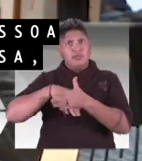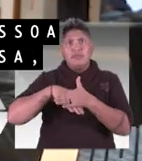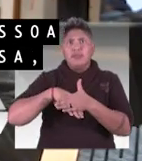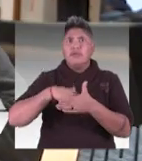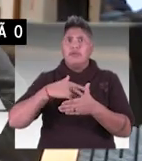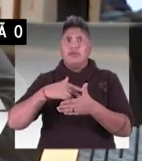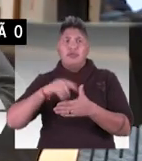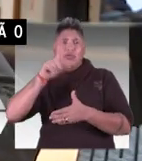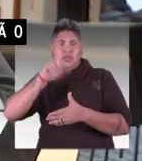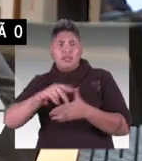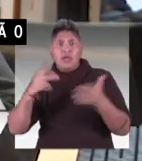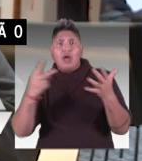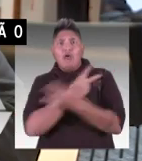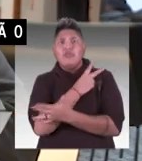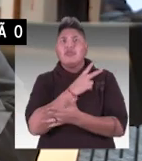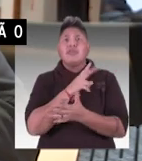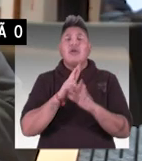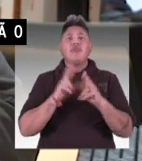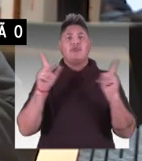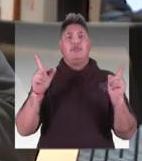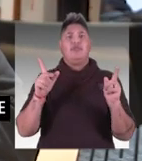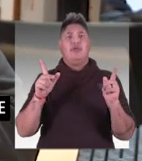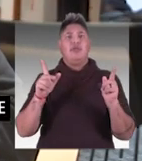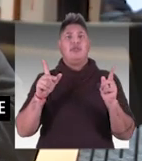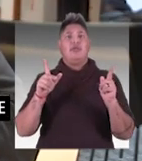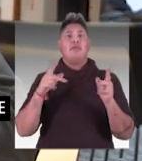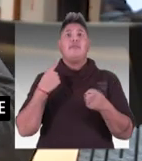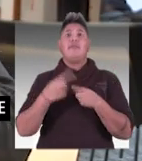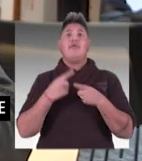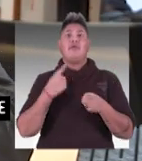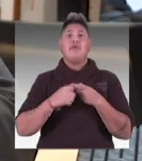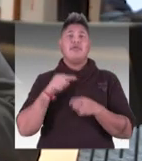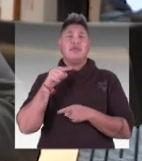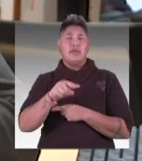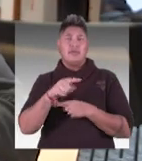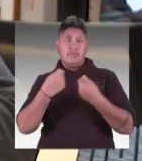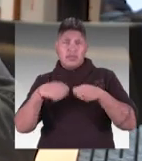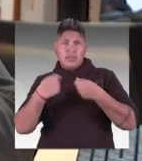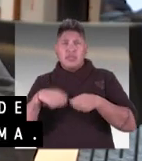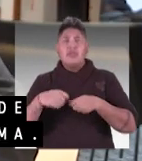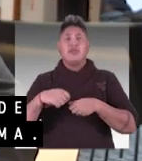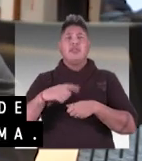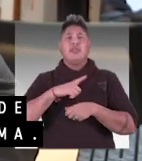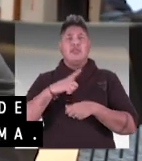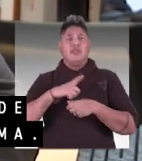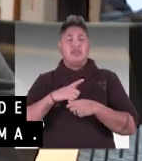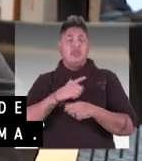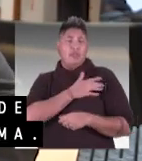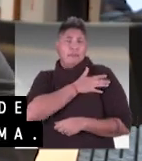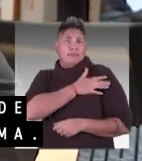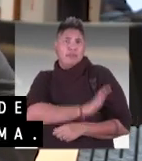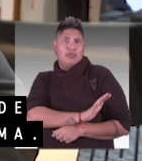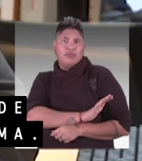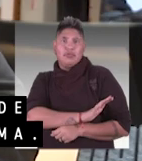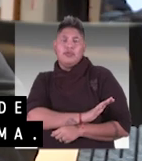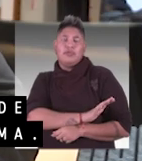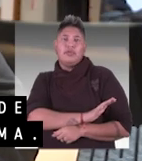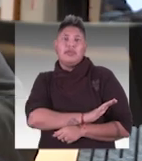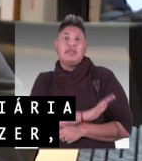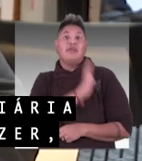quadro de uma empresa, ela vai ter uma proteção diferenciada, justamente porque são doenças que muitas vezes estimulam grande preconceito e